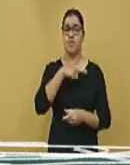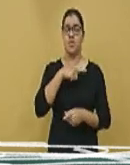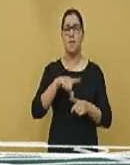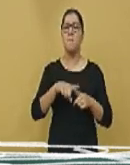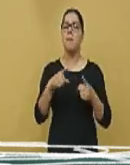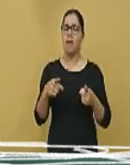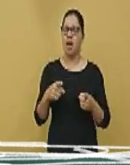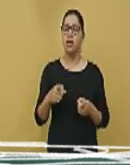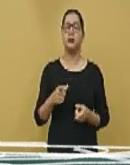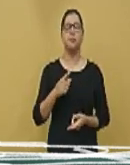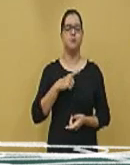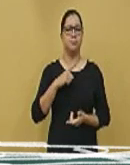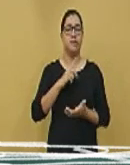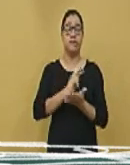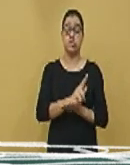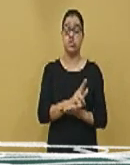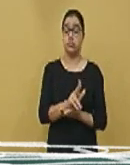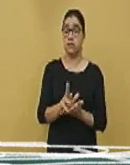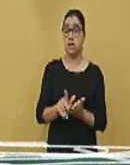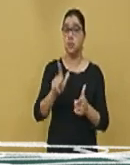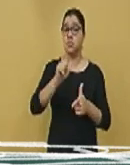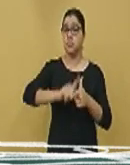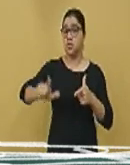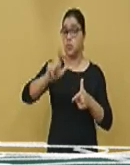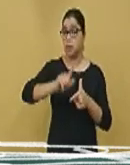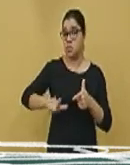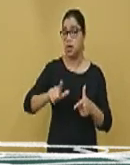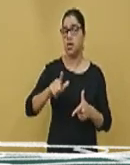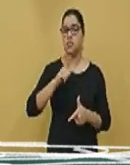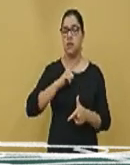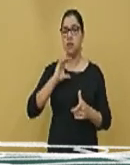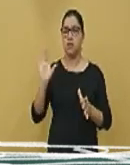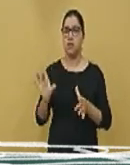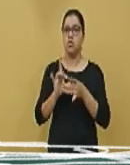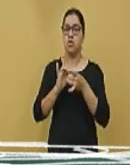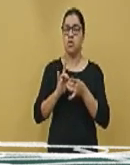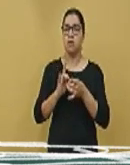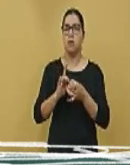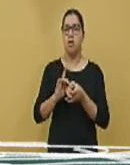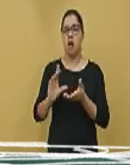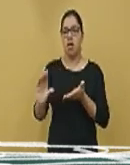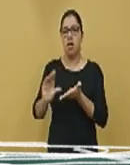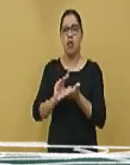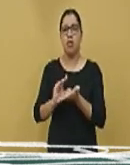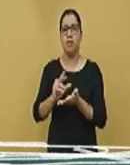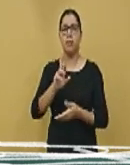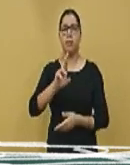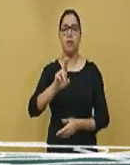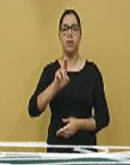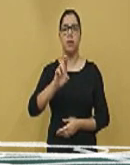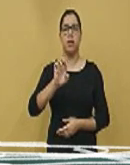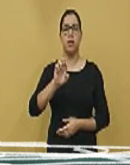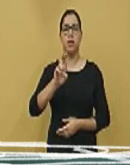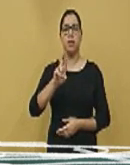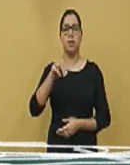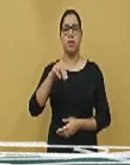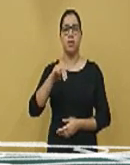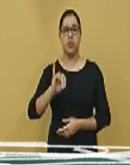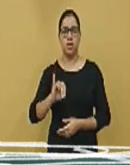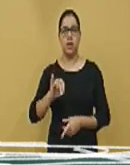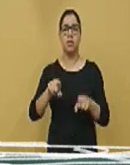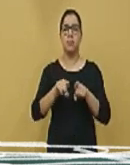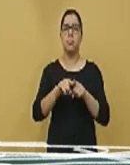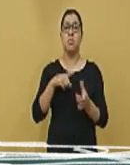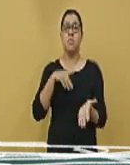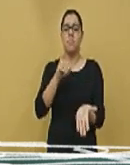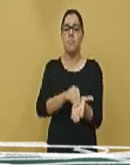várias construções, né, construídas através de recursos do REUNE, que foram construídas sem as condições mínimas de acessibilidade